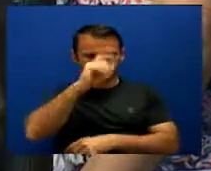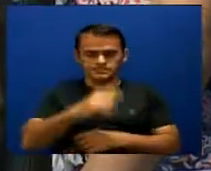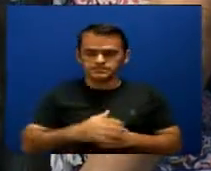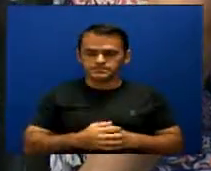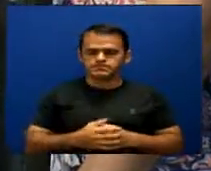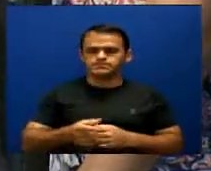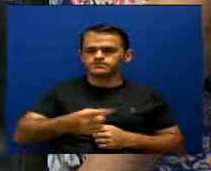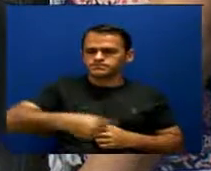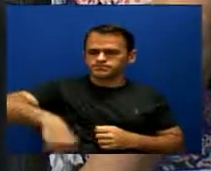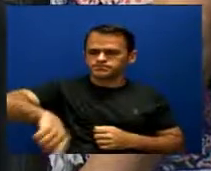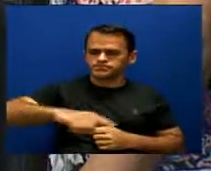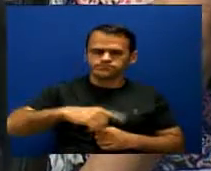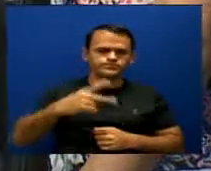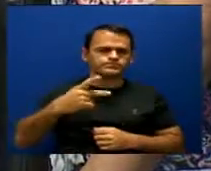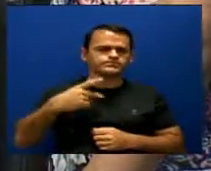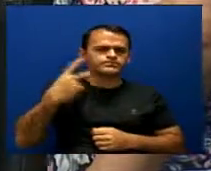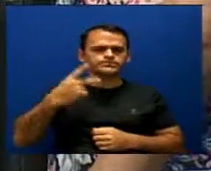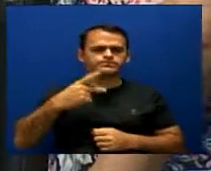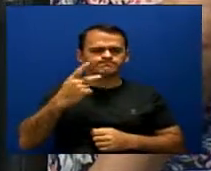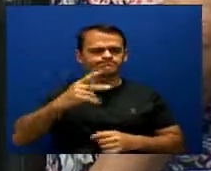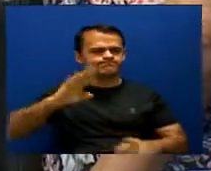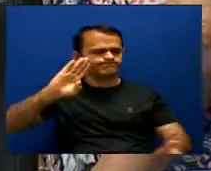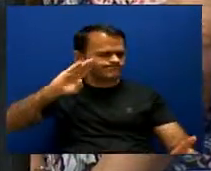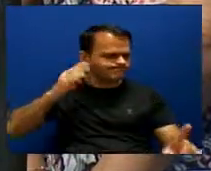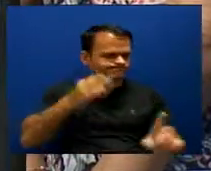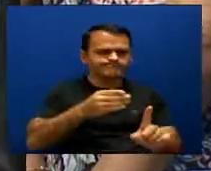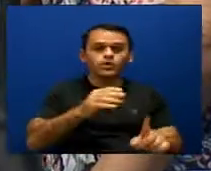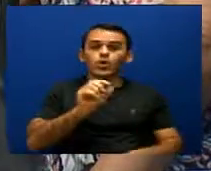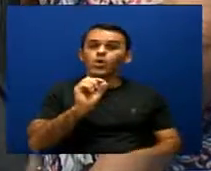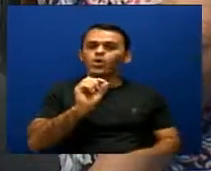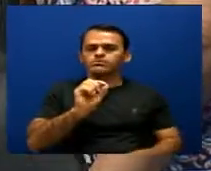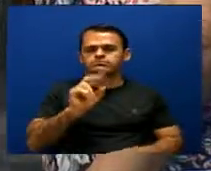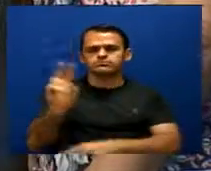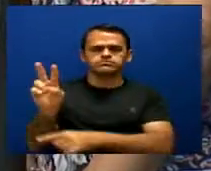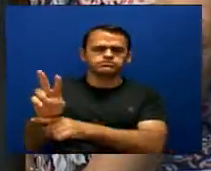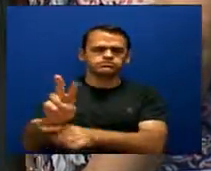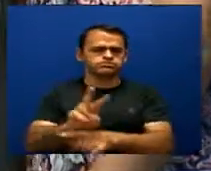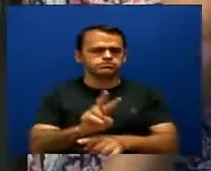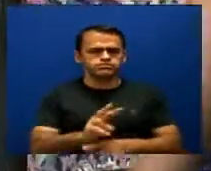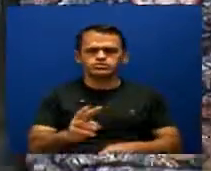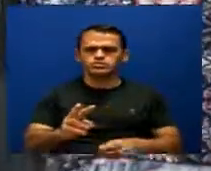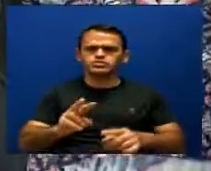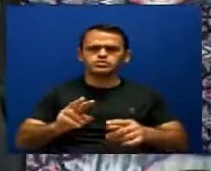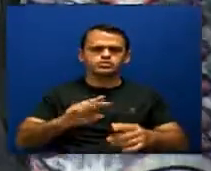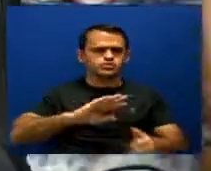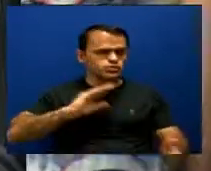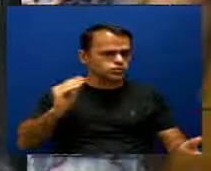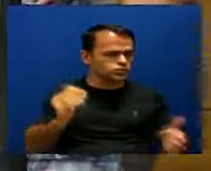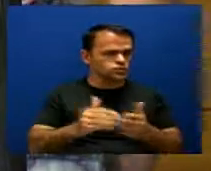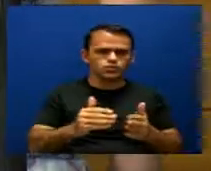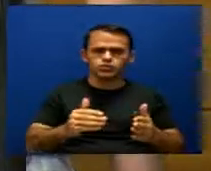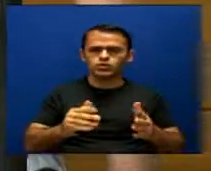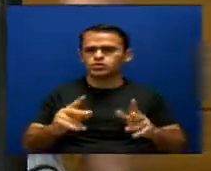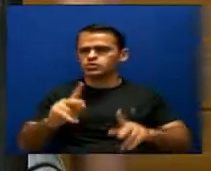de, como vereador, estar fiscalizando, né, os próprios públicos de Sorocaba, e nós temos essa